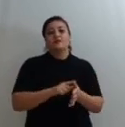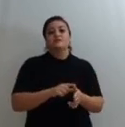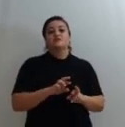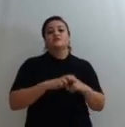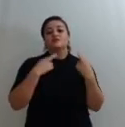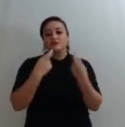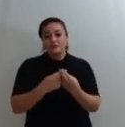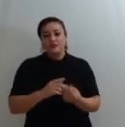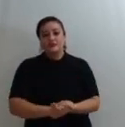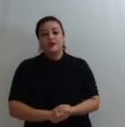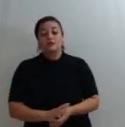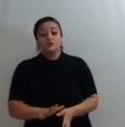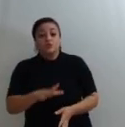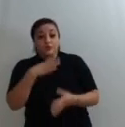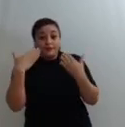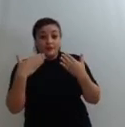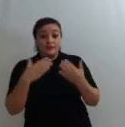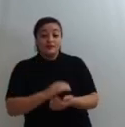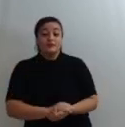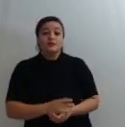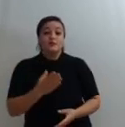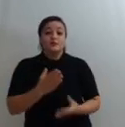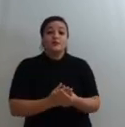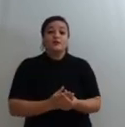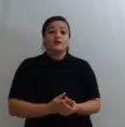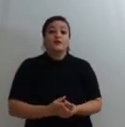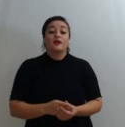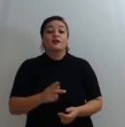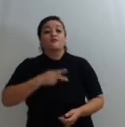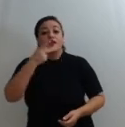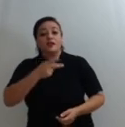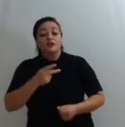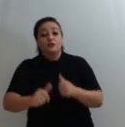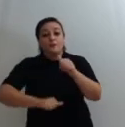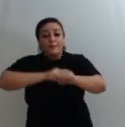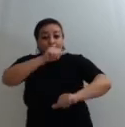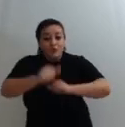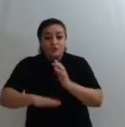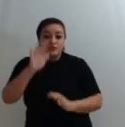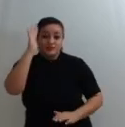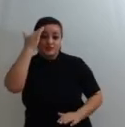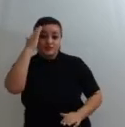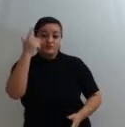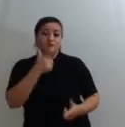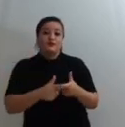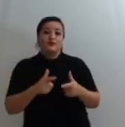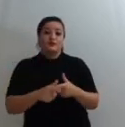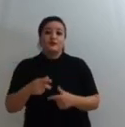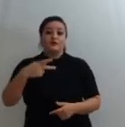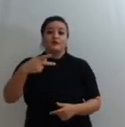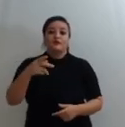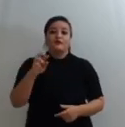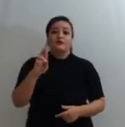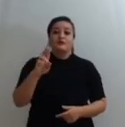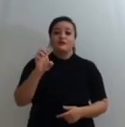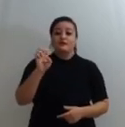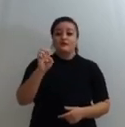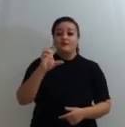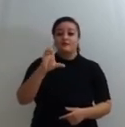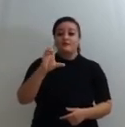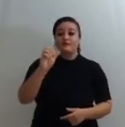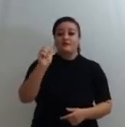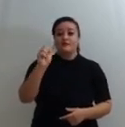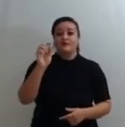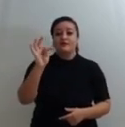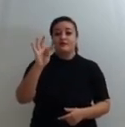caso, propondo inclusive uma mudança de entendimento também no caso das precatórias, ou seja, a necessidade de que a